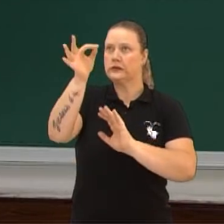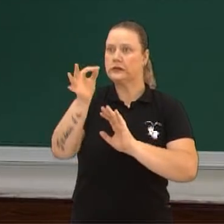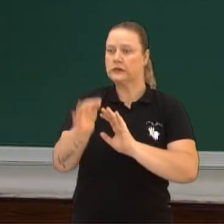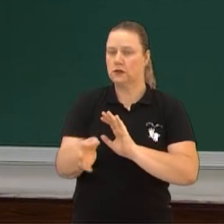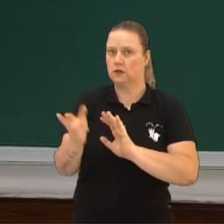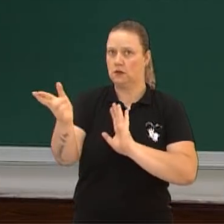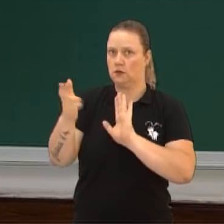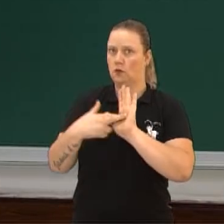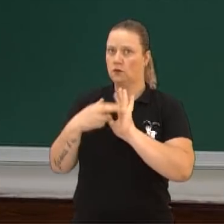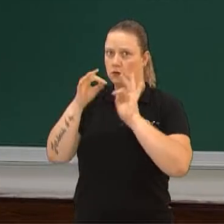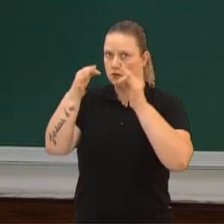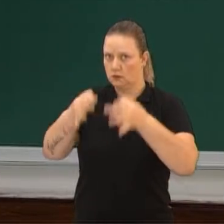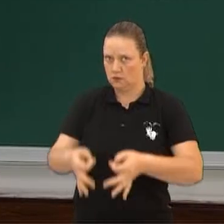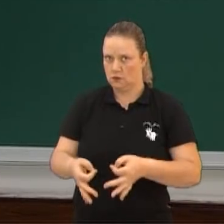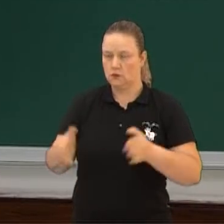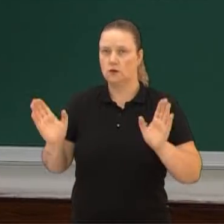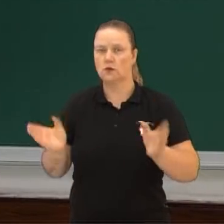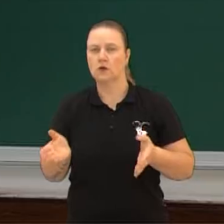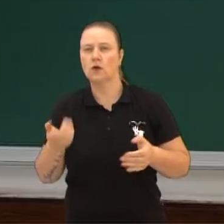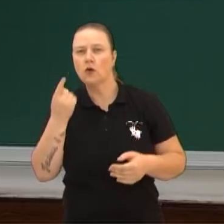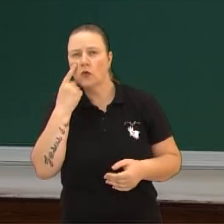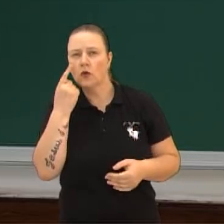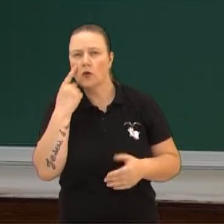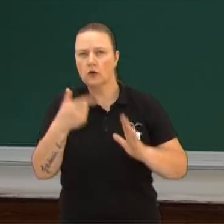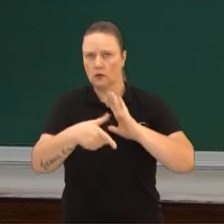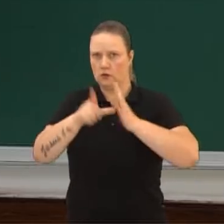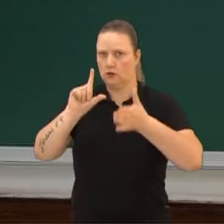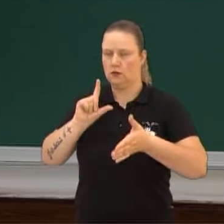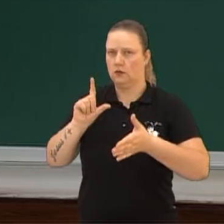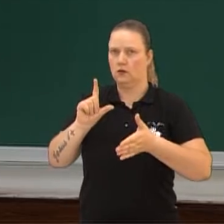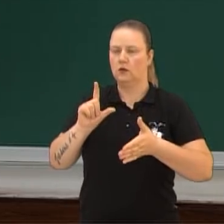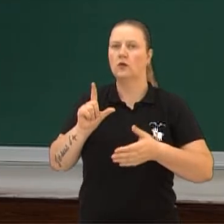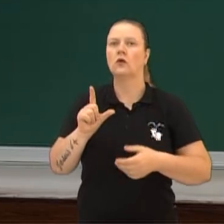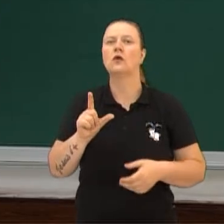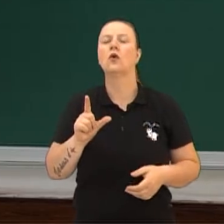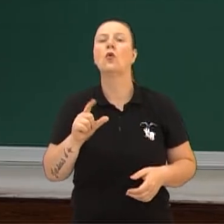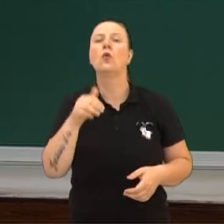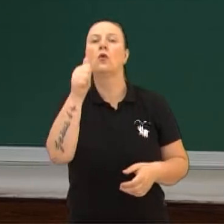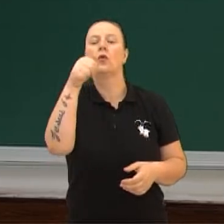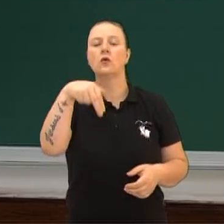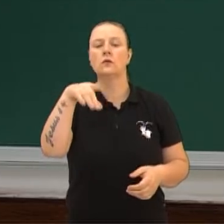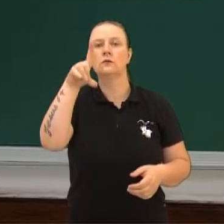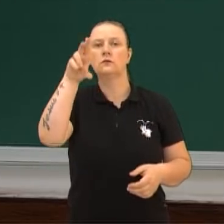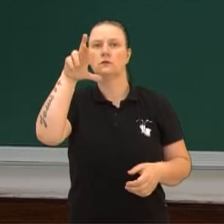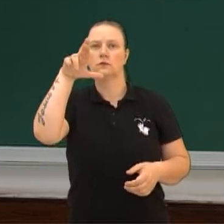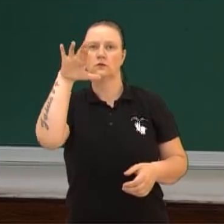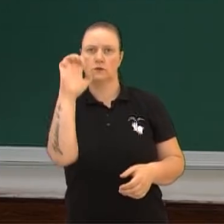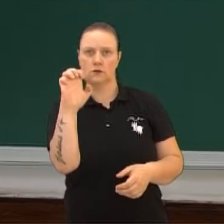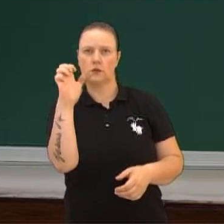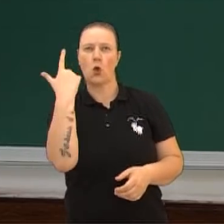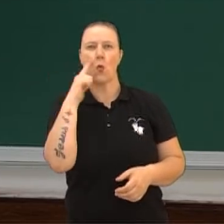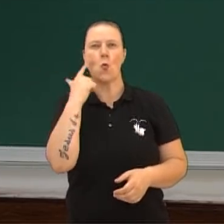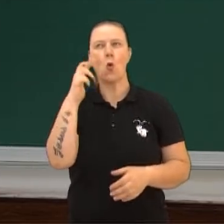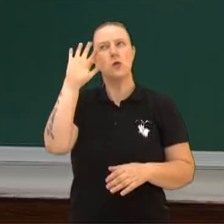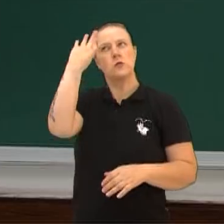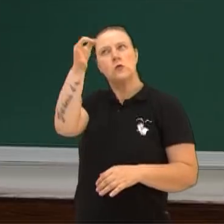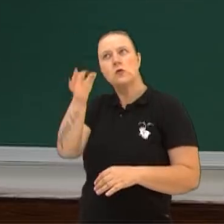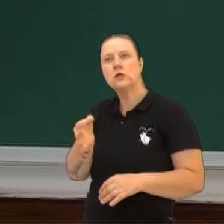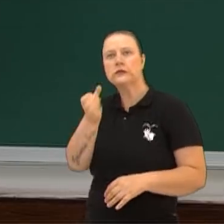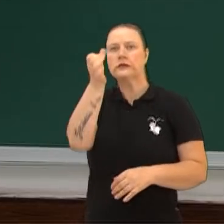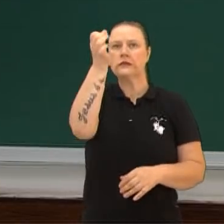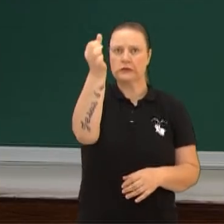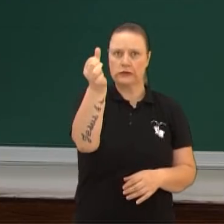colocar agora é o que nós realizamos ali anteriormente. Então, o André, quantos acertos que ele teve mesmo? 6. A